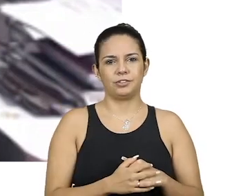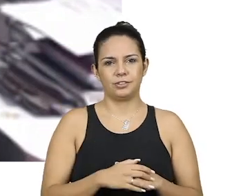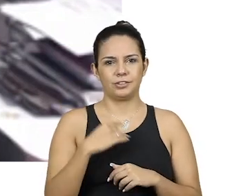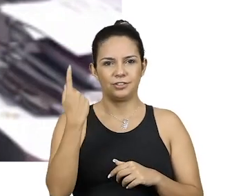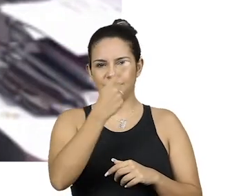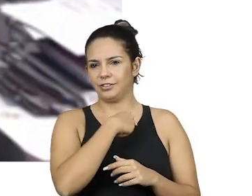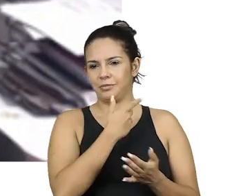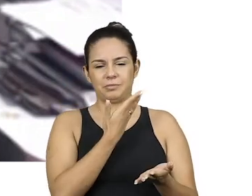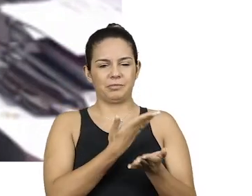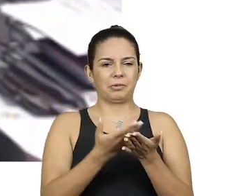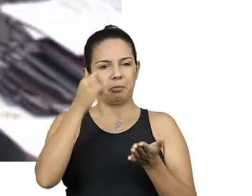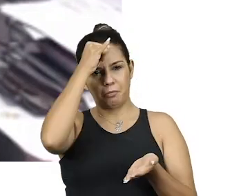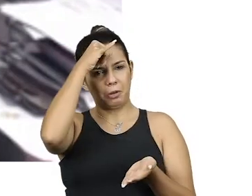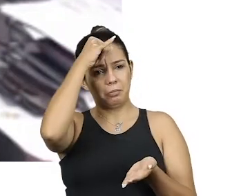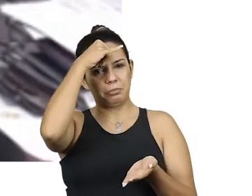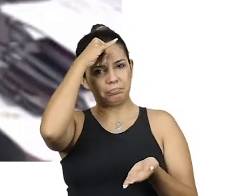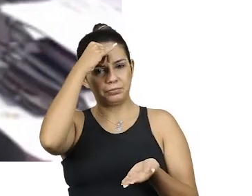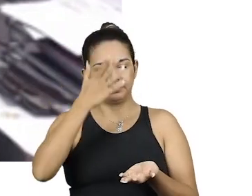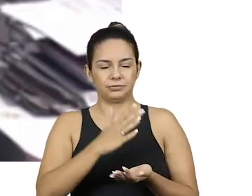Fomos enganados,